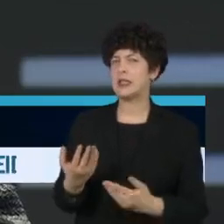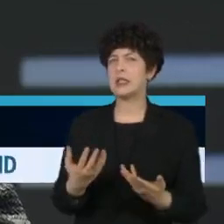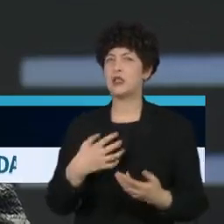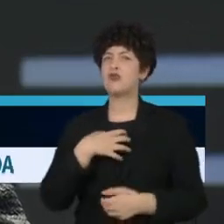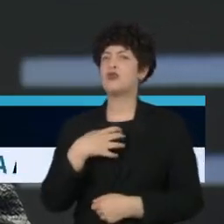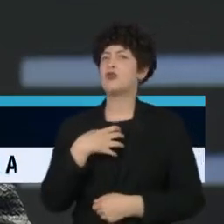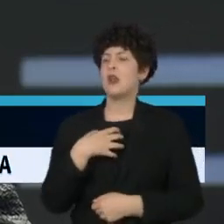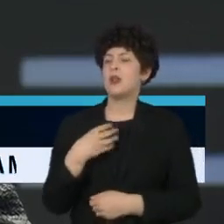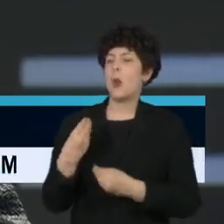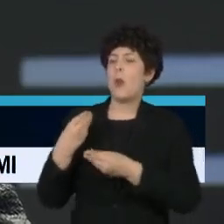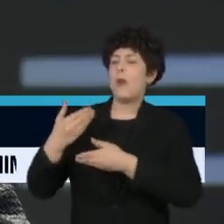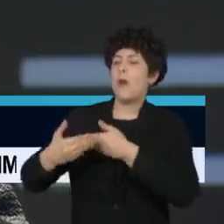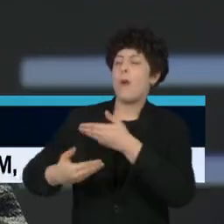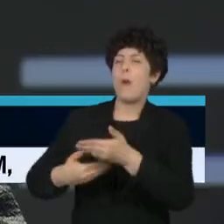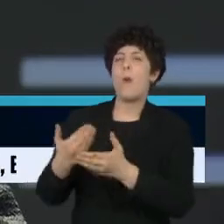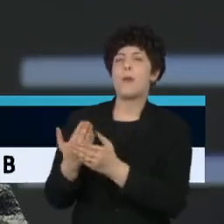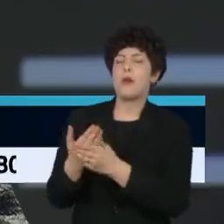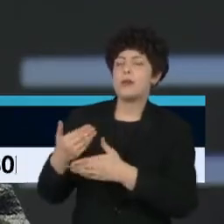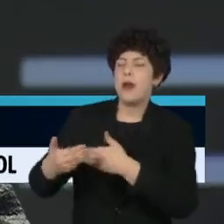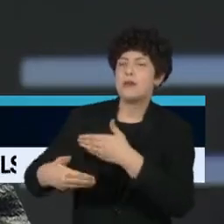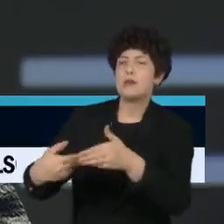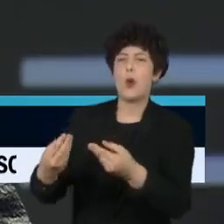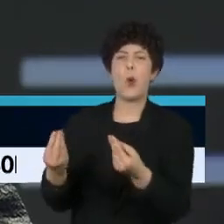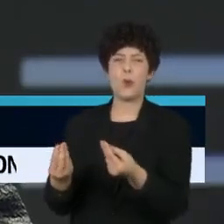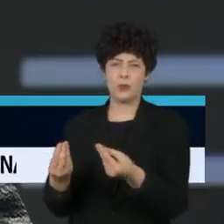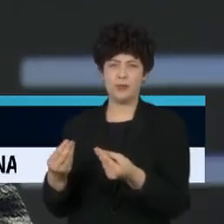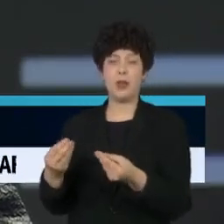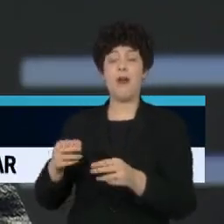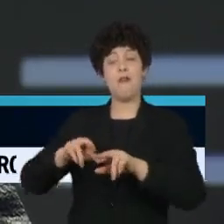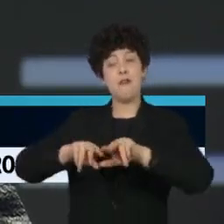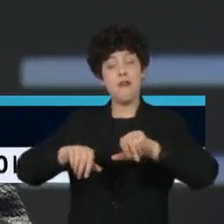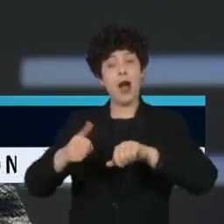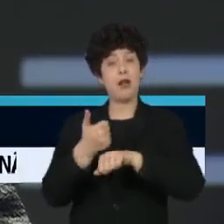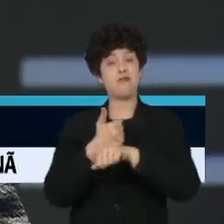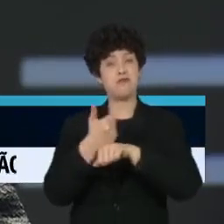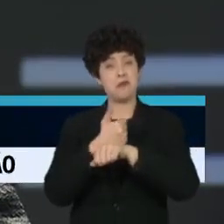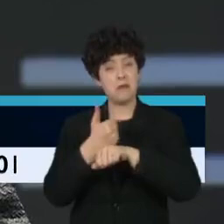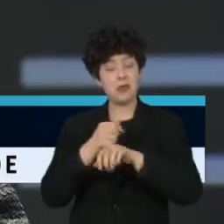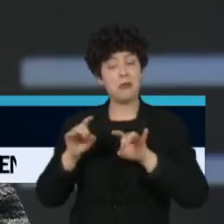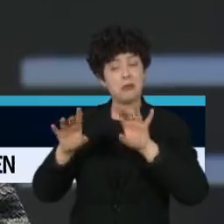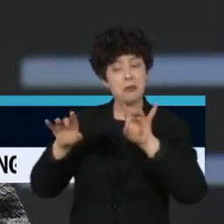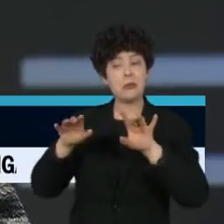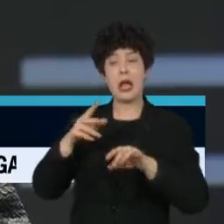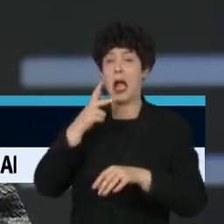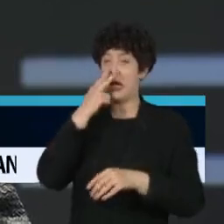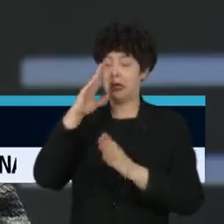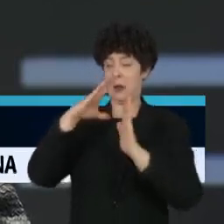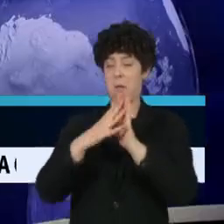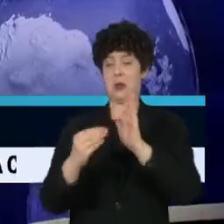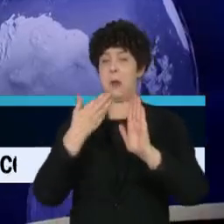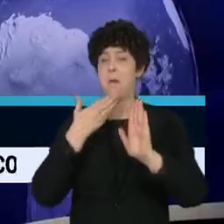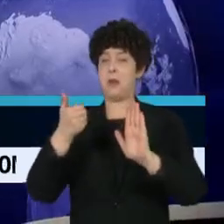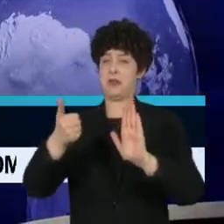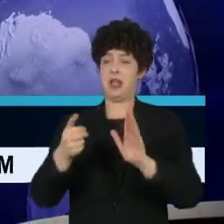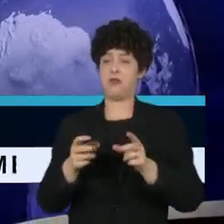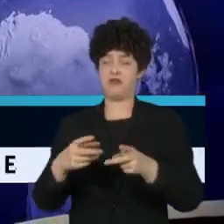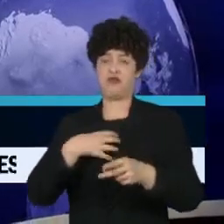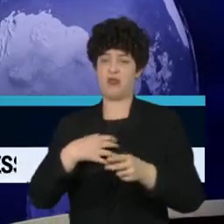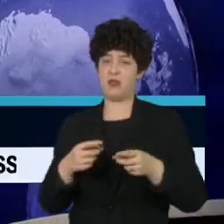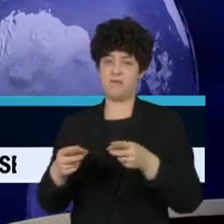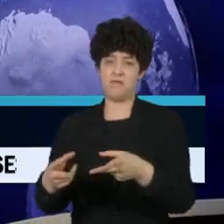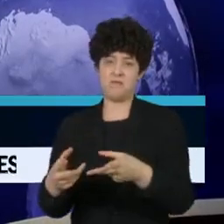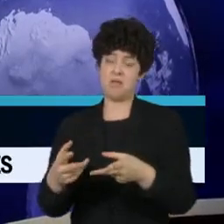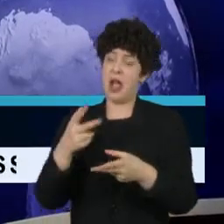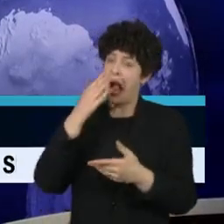forma como o processo vai se dar então muitos analistas acham que não foi o melhor modelo que poderia ter sido